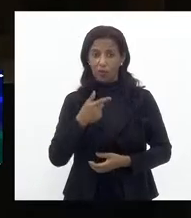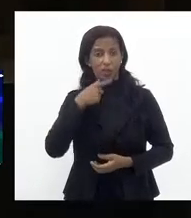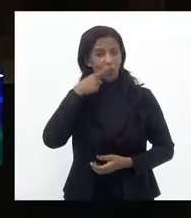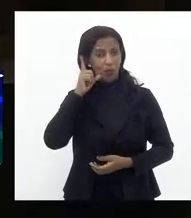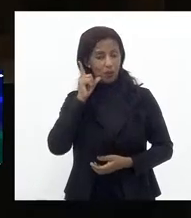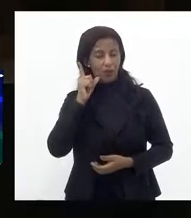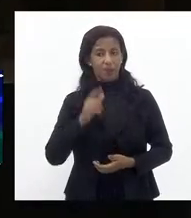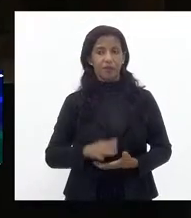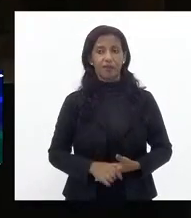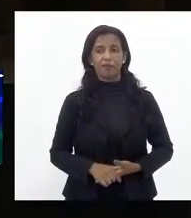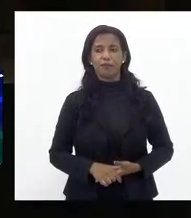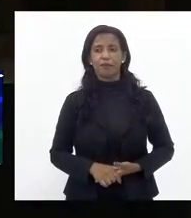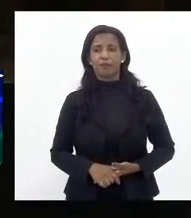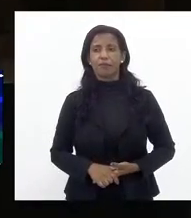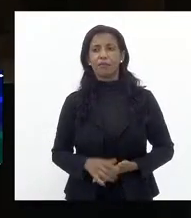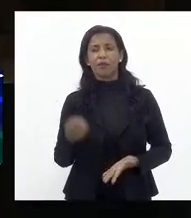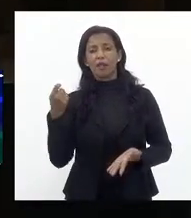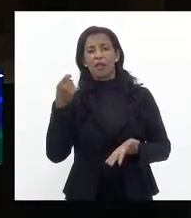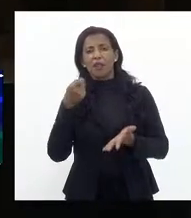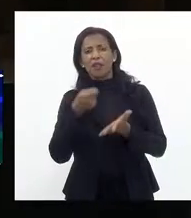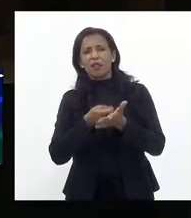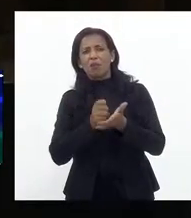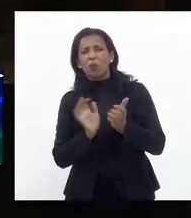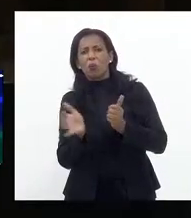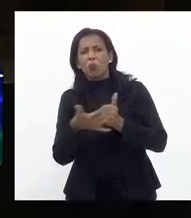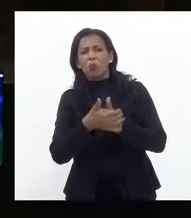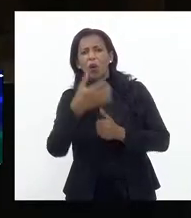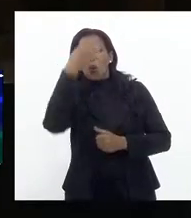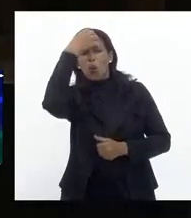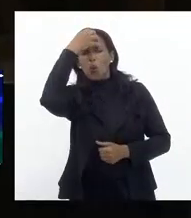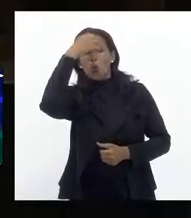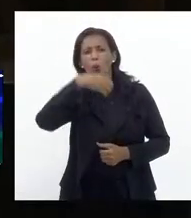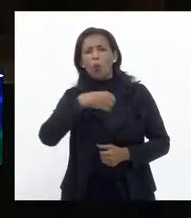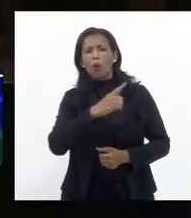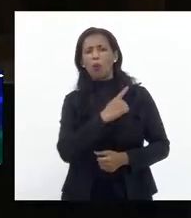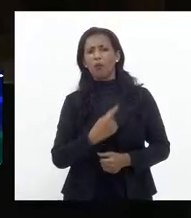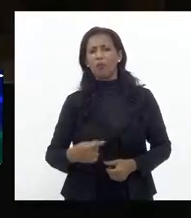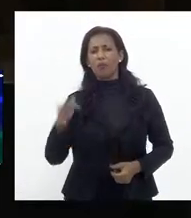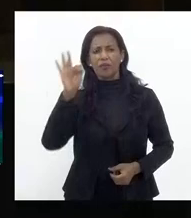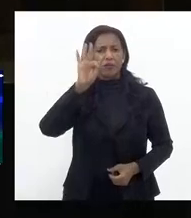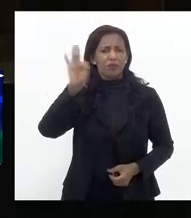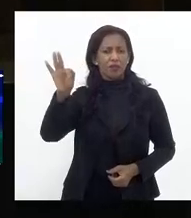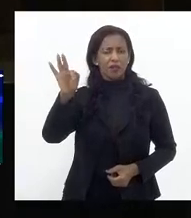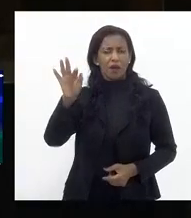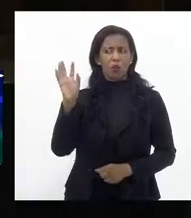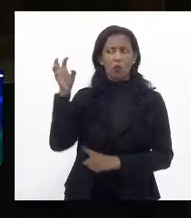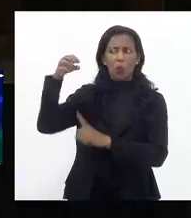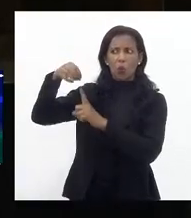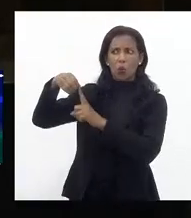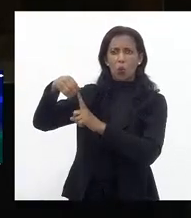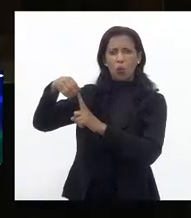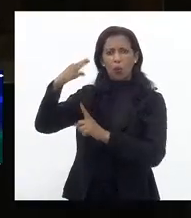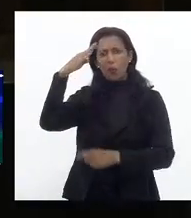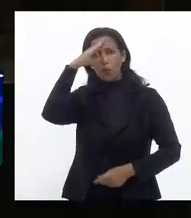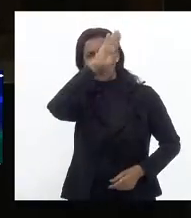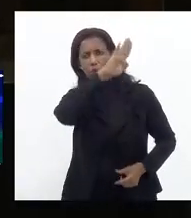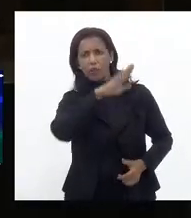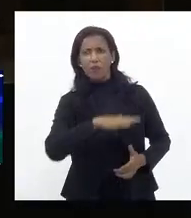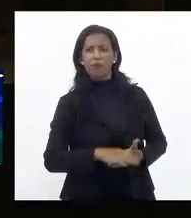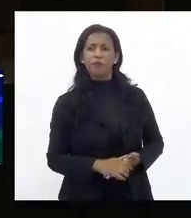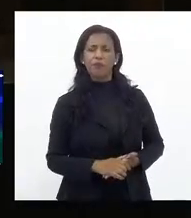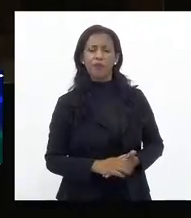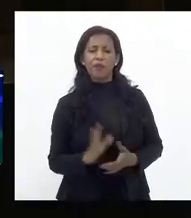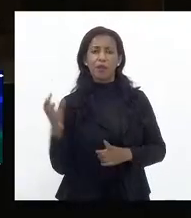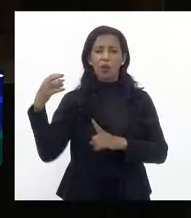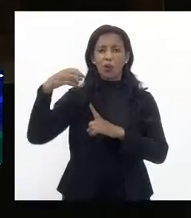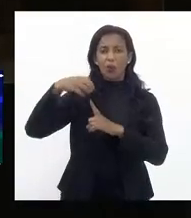de ontem, tentando imputar uma culpa ao governo federal, colocando a culpa no presidente Jair Bolsonaro,